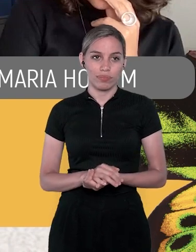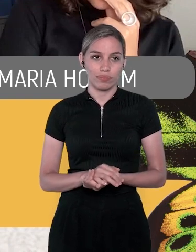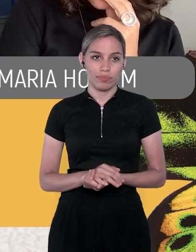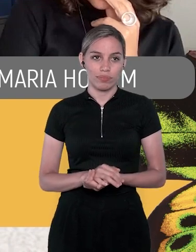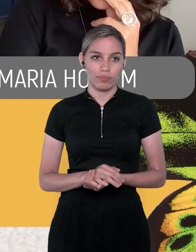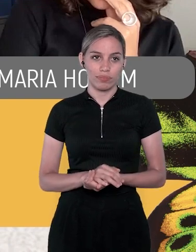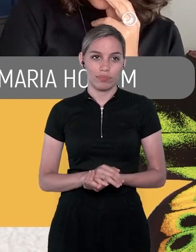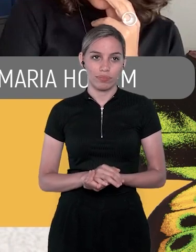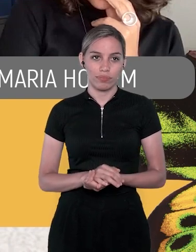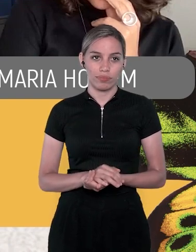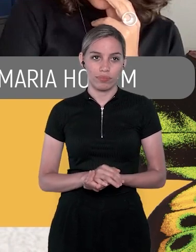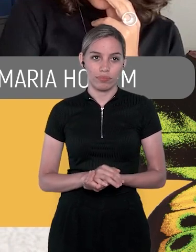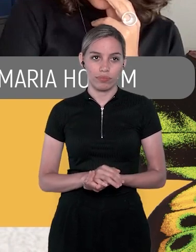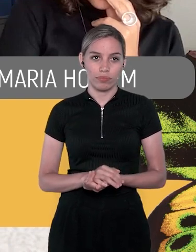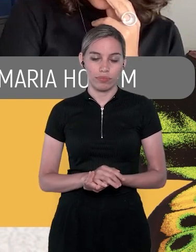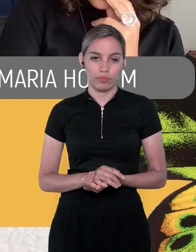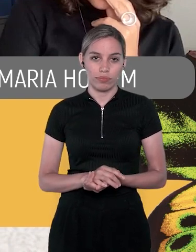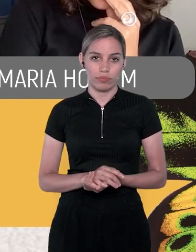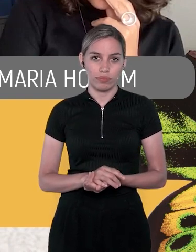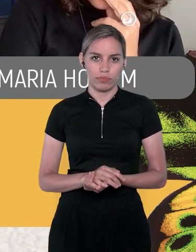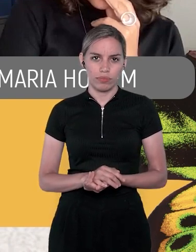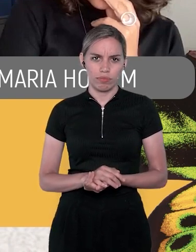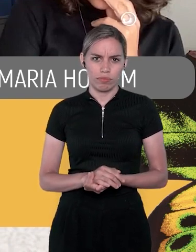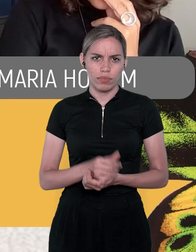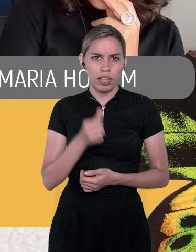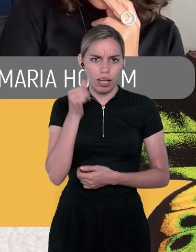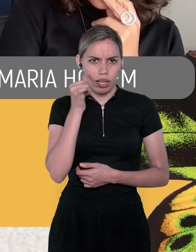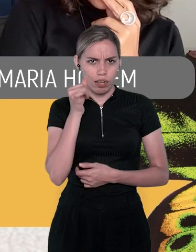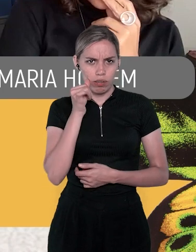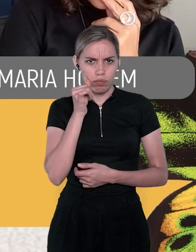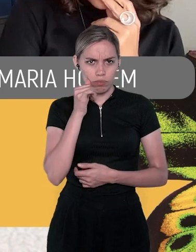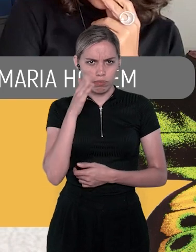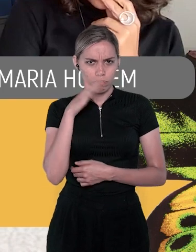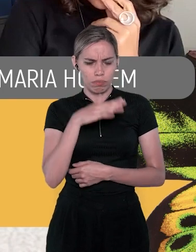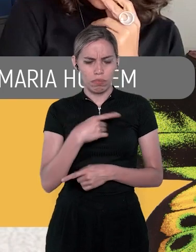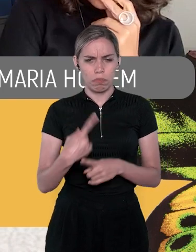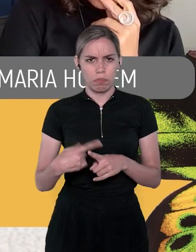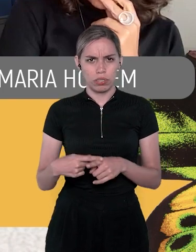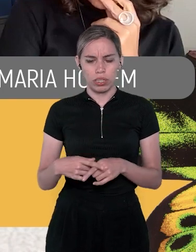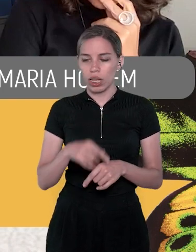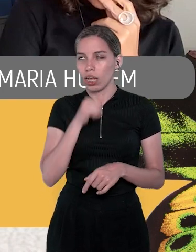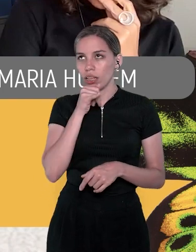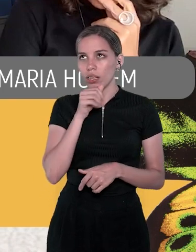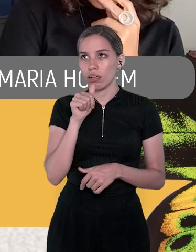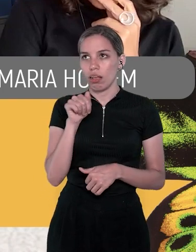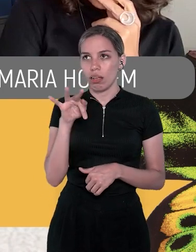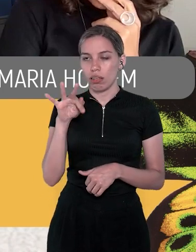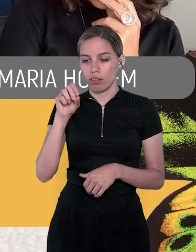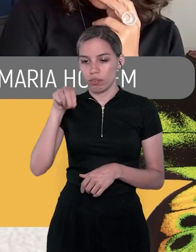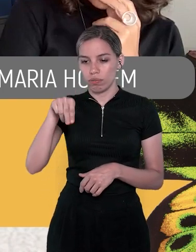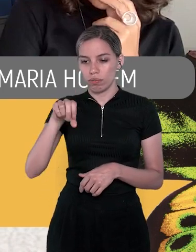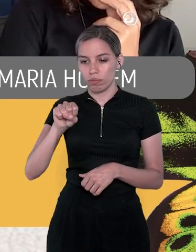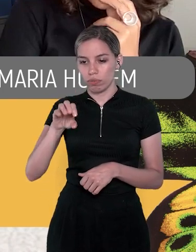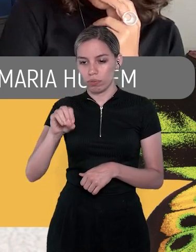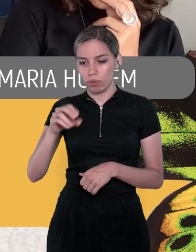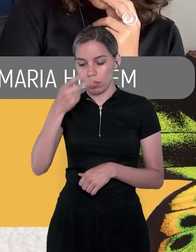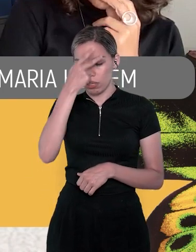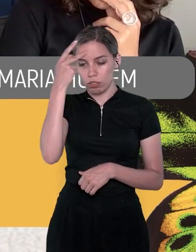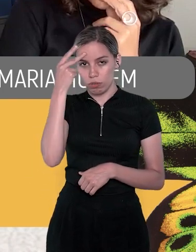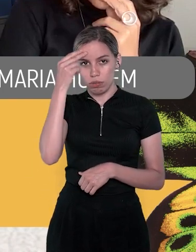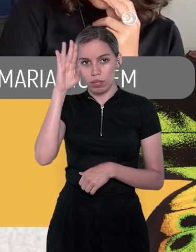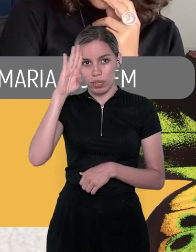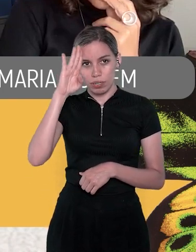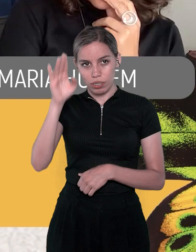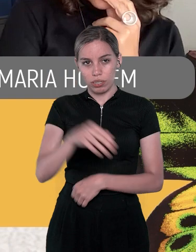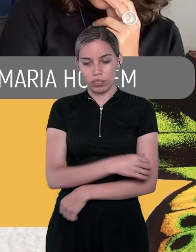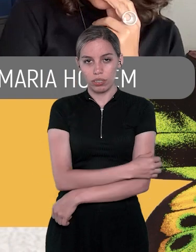a vilã é a Isaura, pelo seguinte, porque como o Afonso é um personagem central e